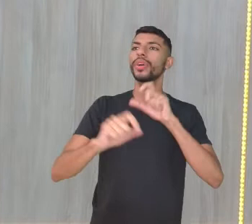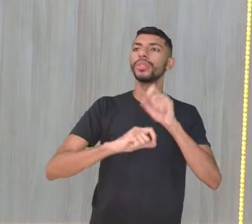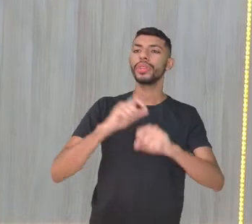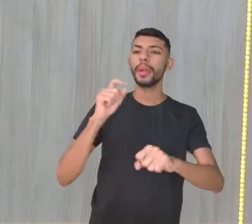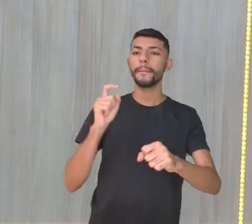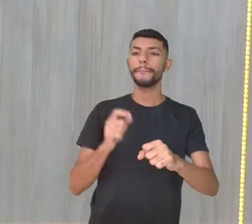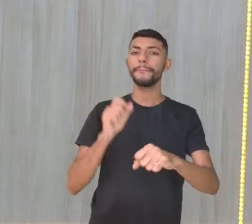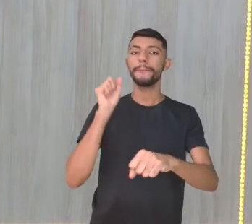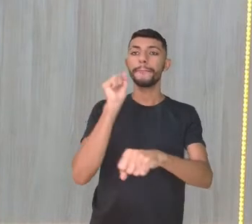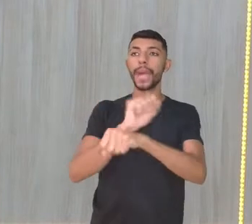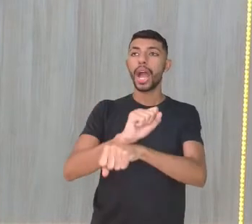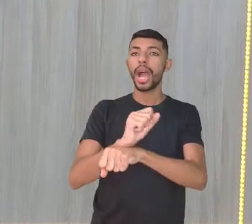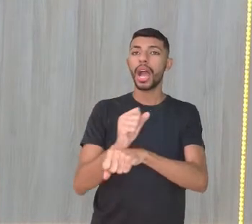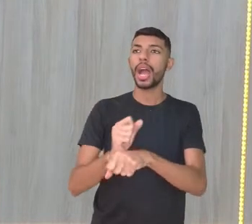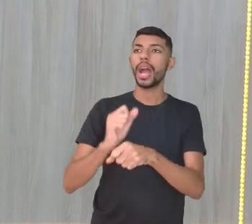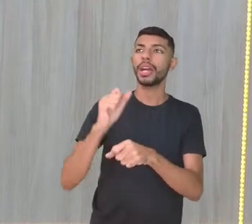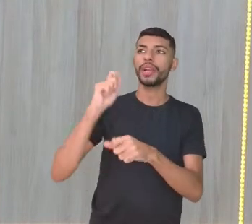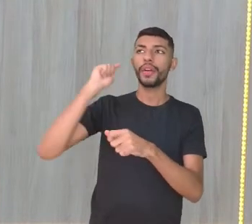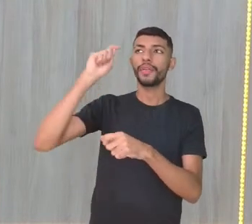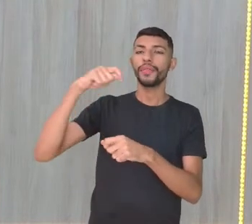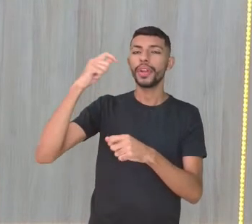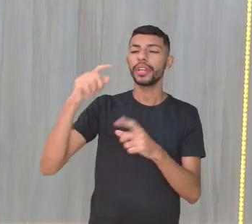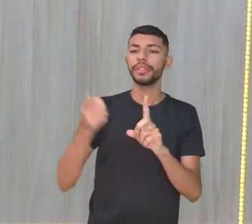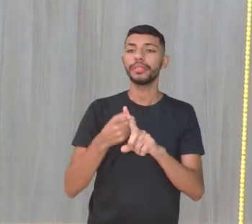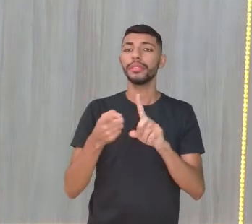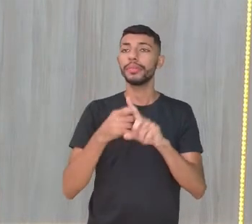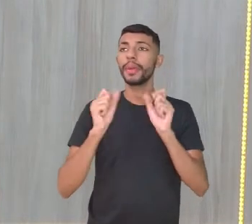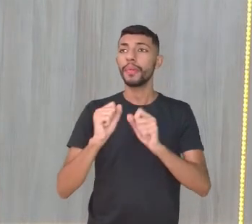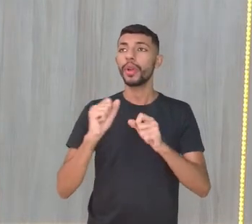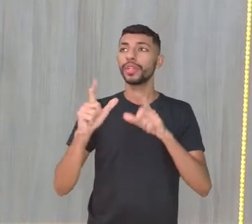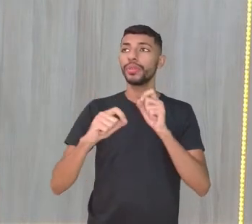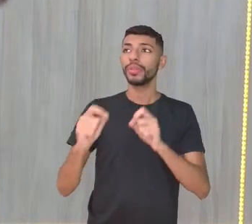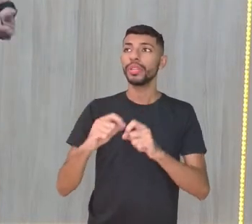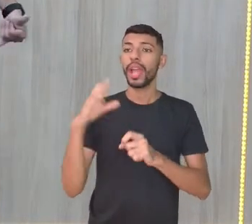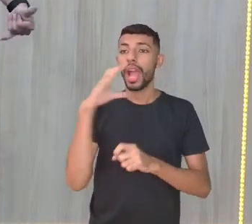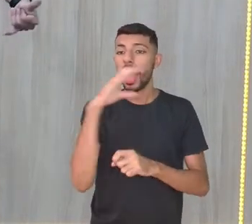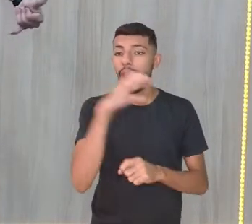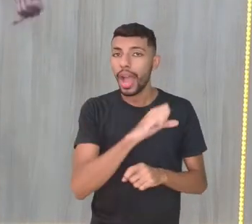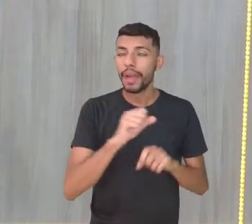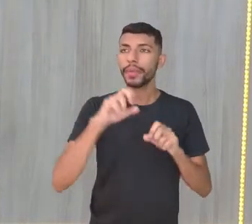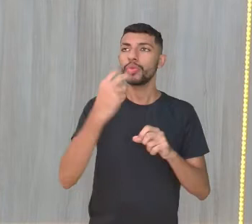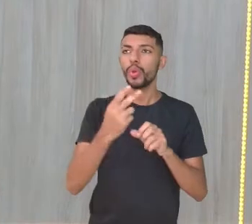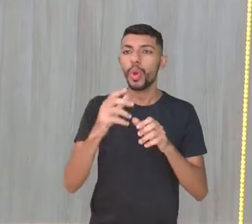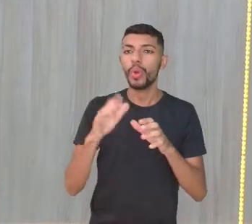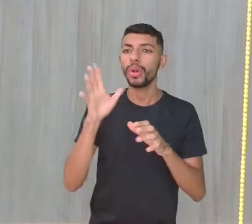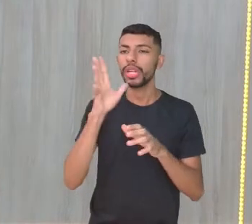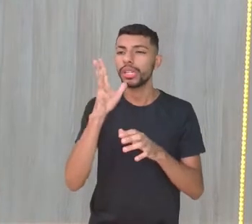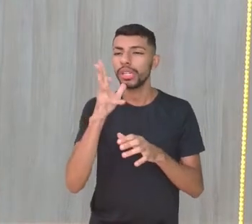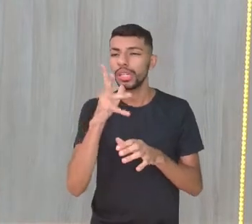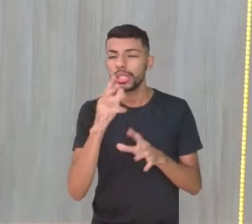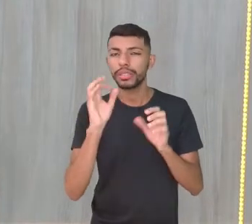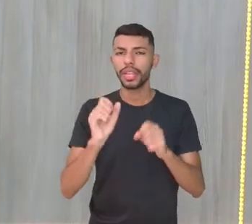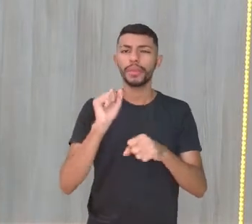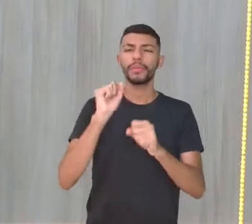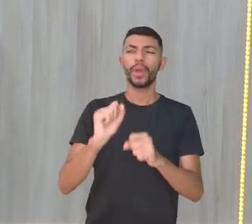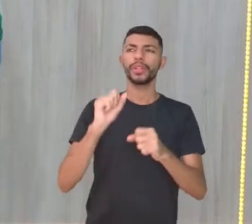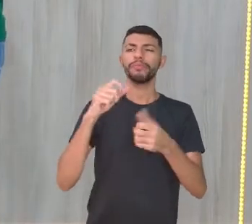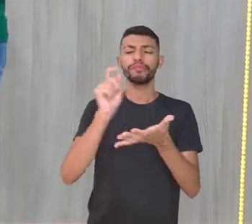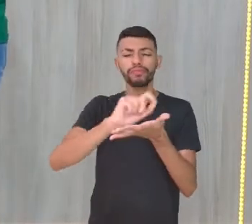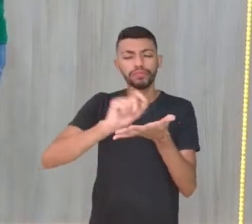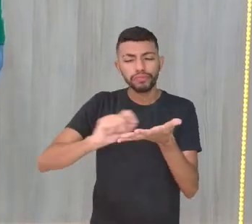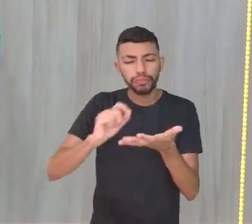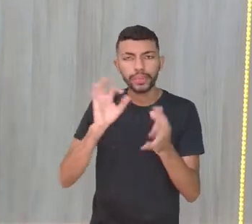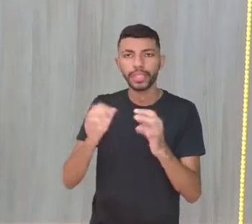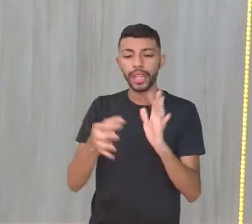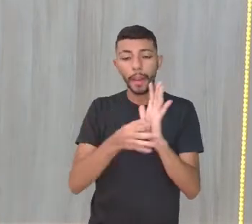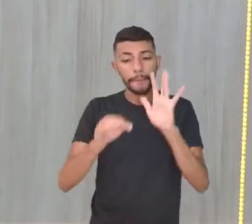vídeo, você pode acelerar a voz do professor ou retardar a voz do professor, tá? Pausa, faz a anotação,